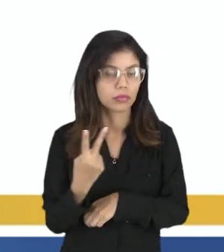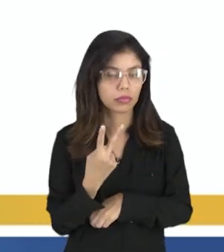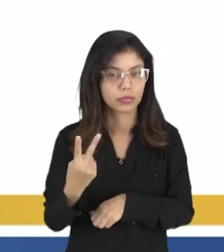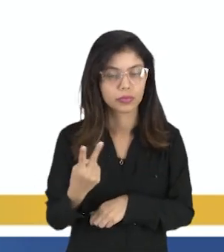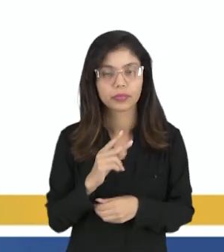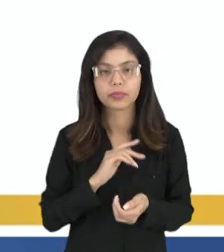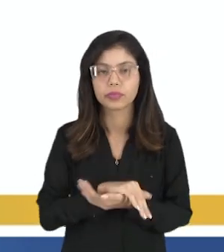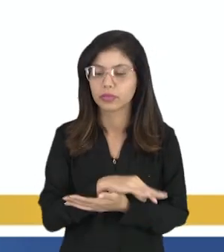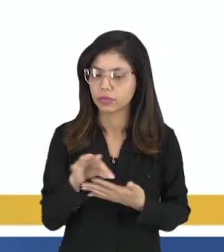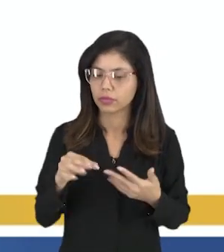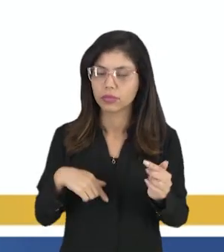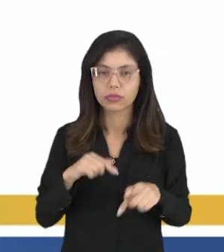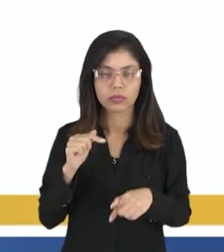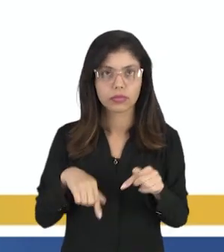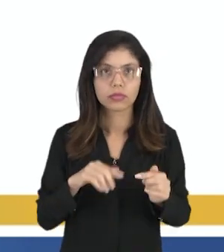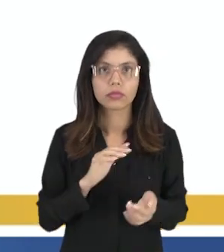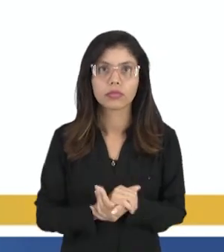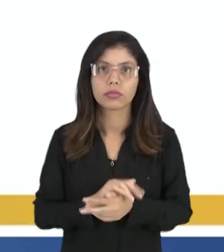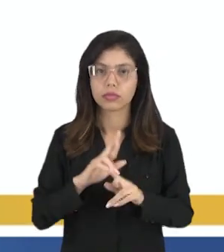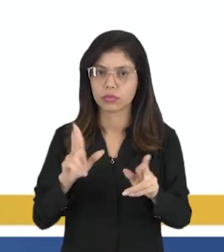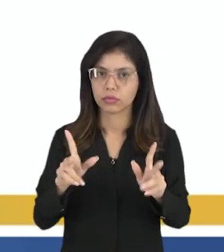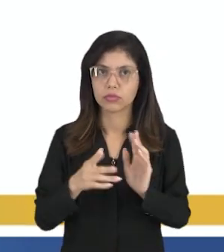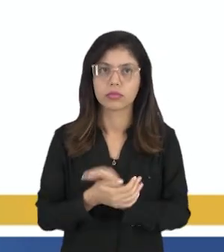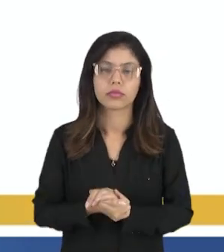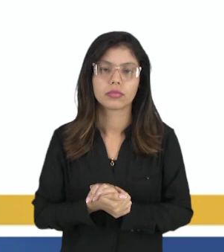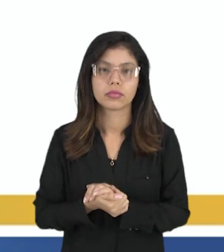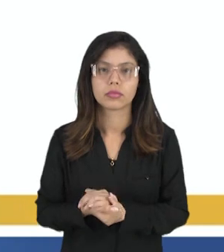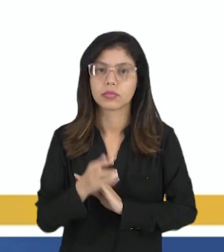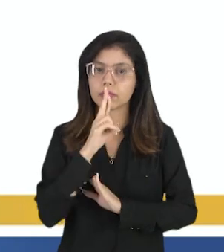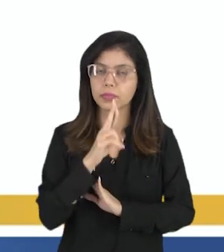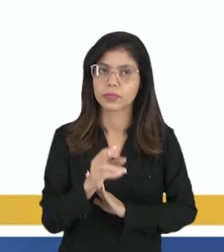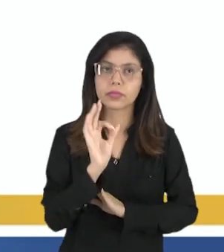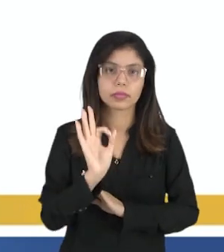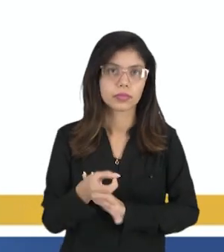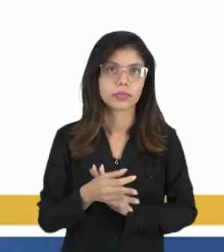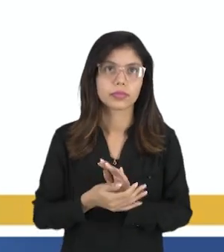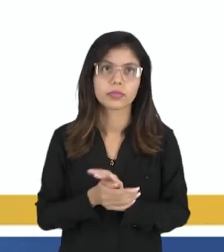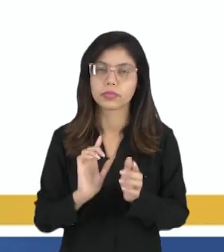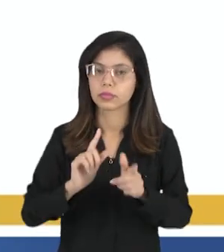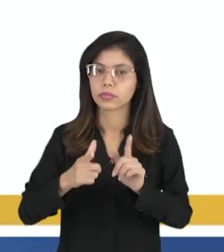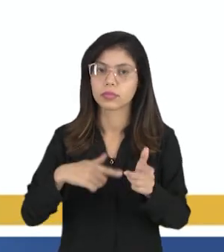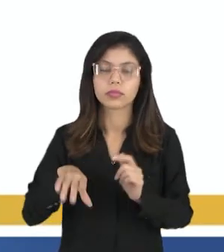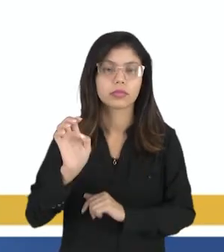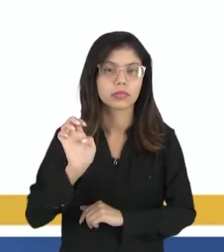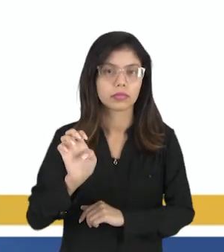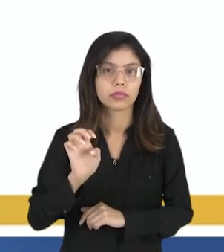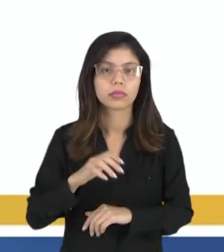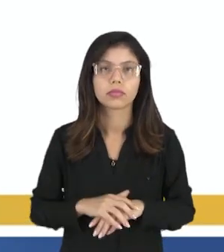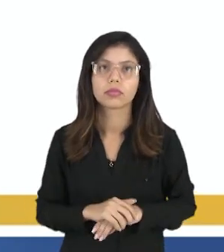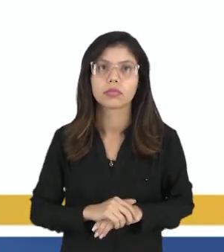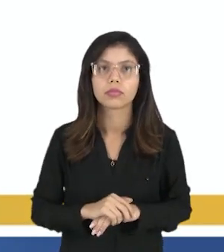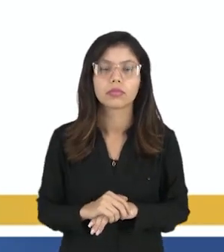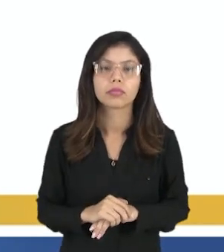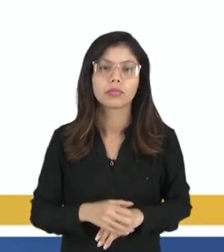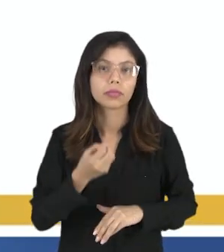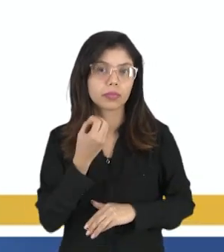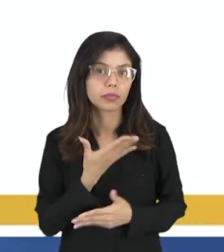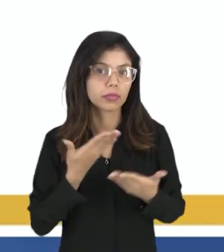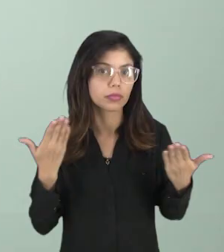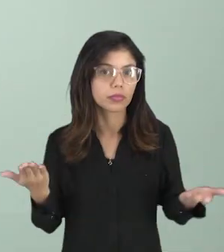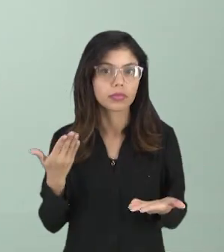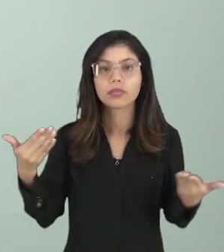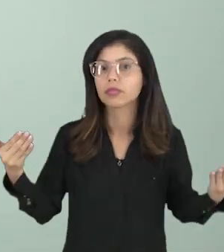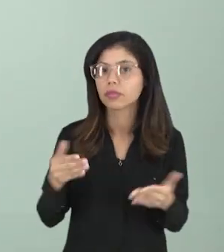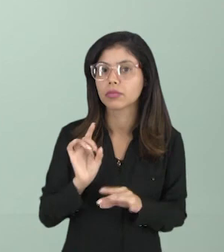2 elementos químicos diferentes. Então, a resposta correta é a letra E. Bom, pessoal,